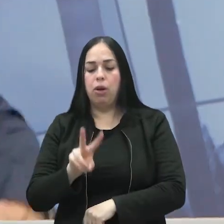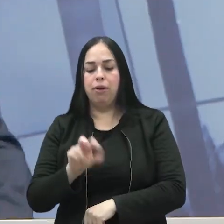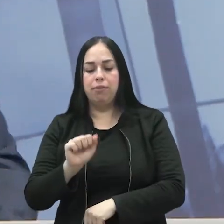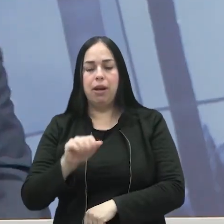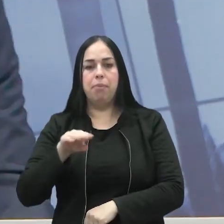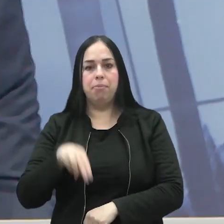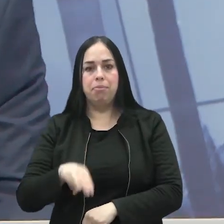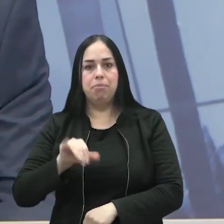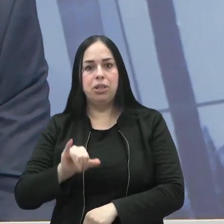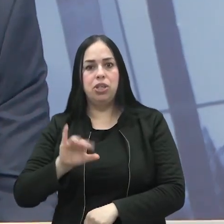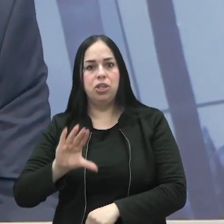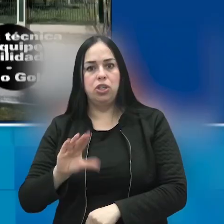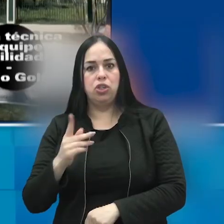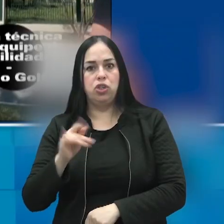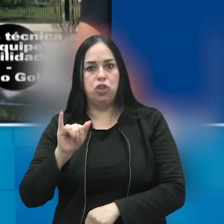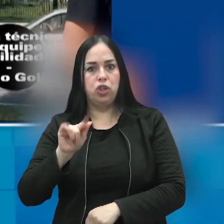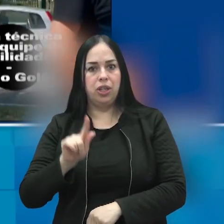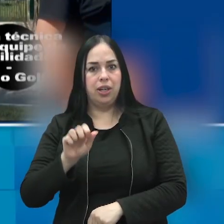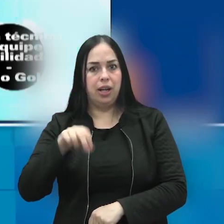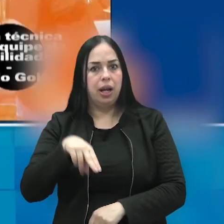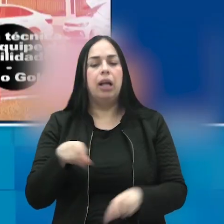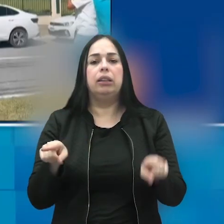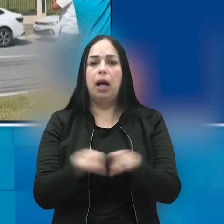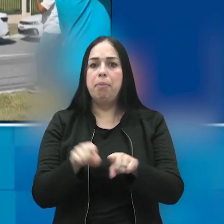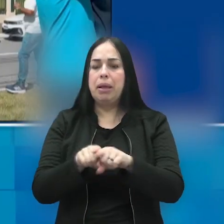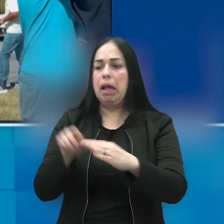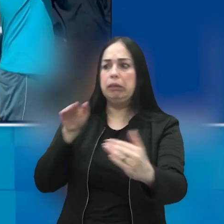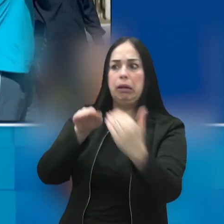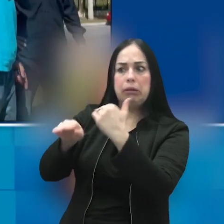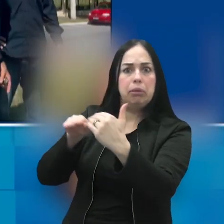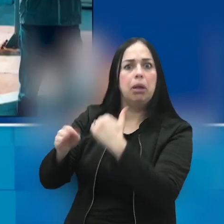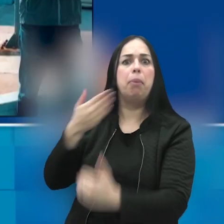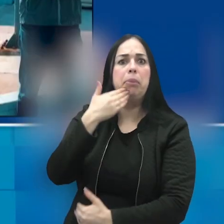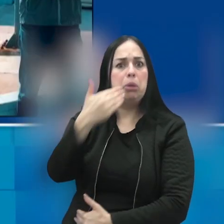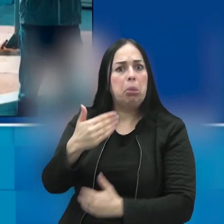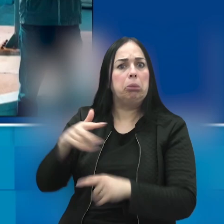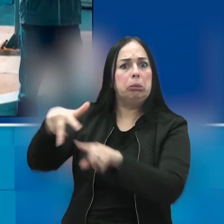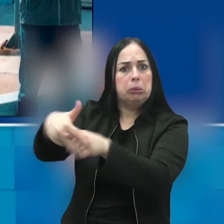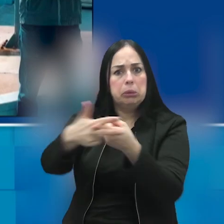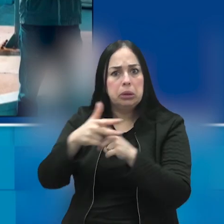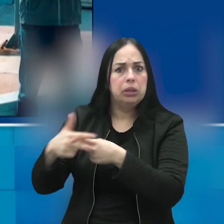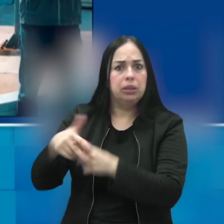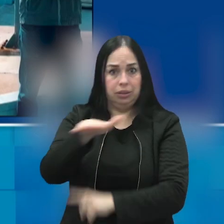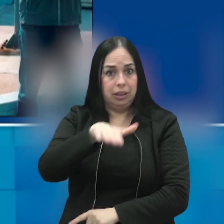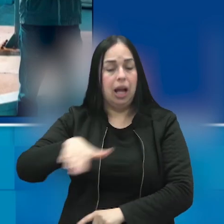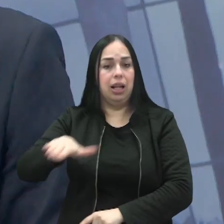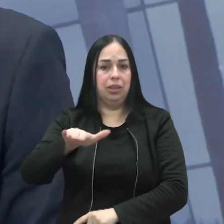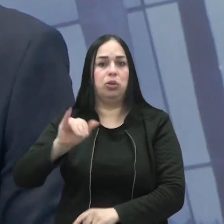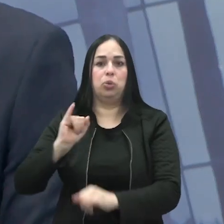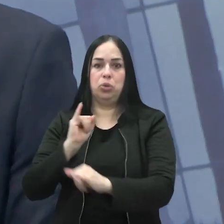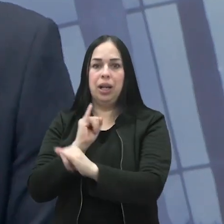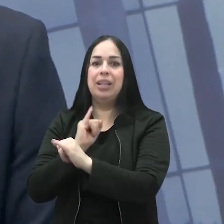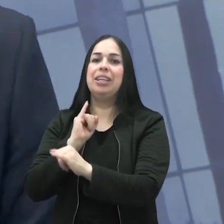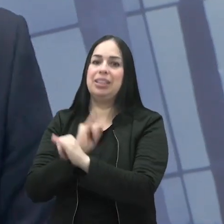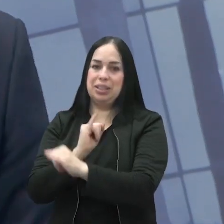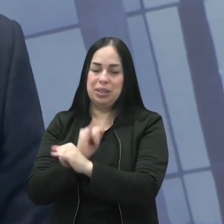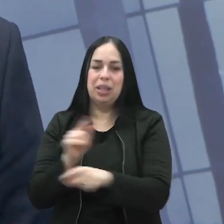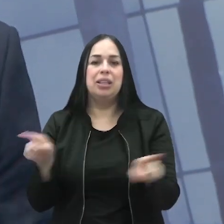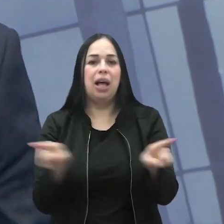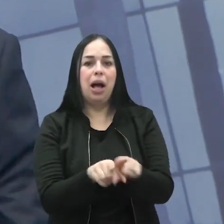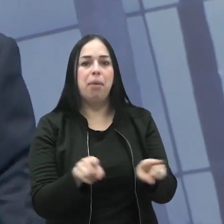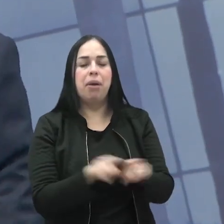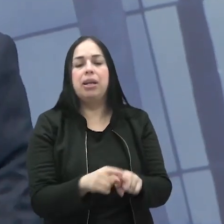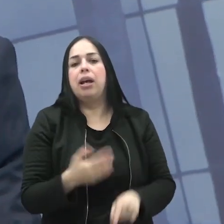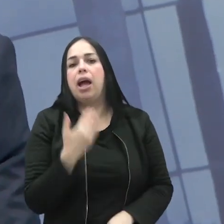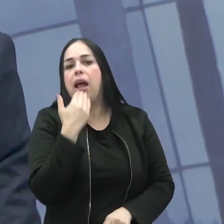O vereador também fez pedidos de melhorias viárias em diversos pontos da região oeste e comentou sobre